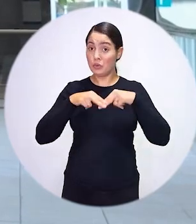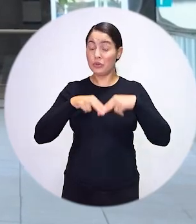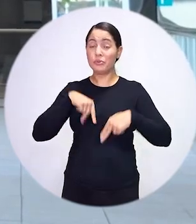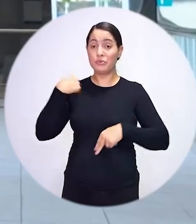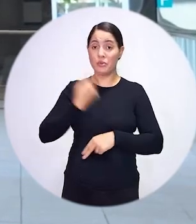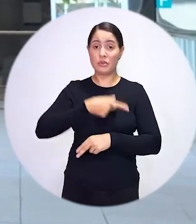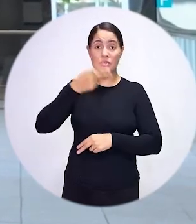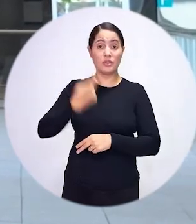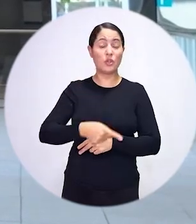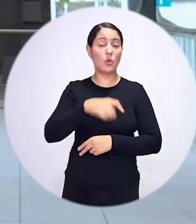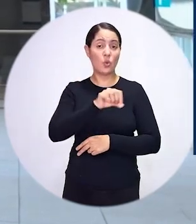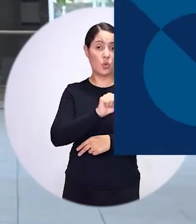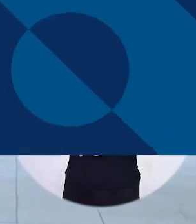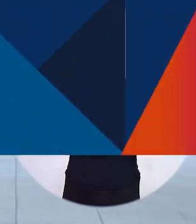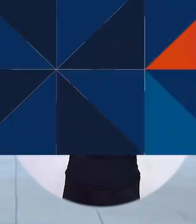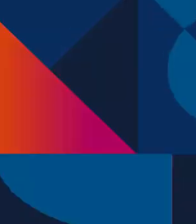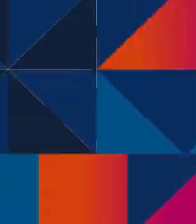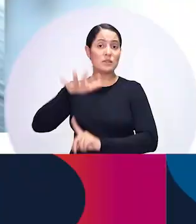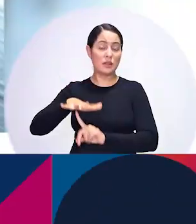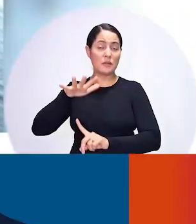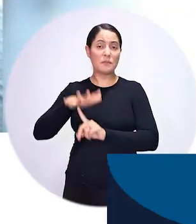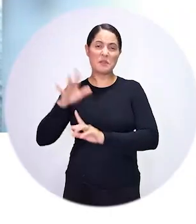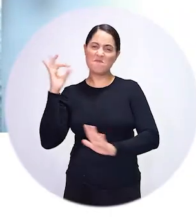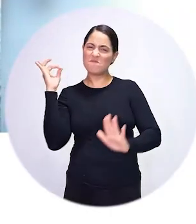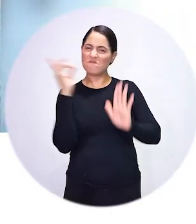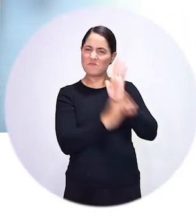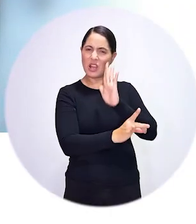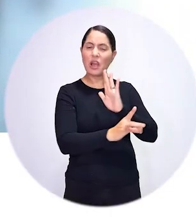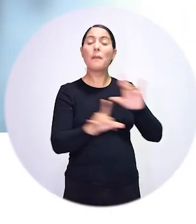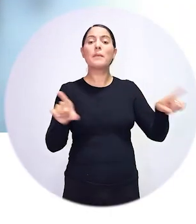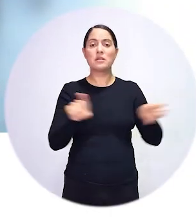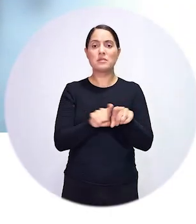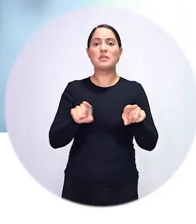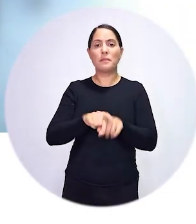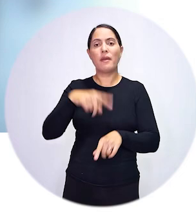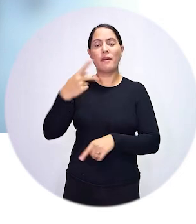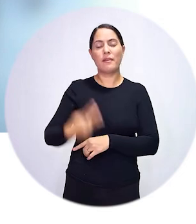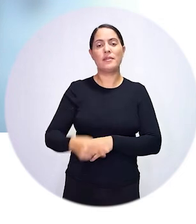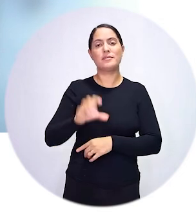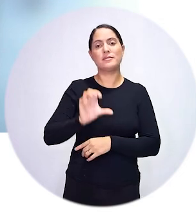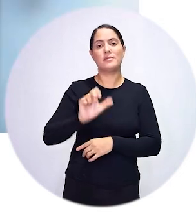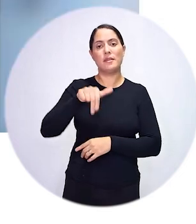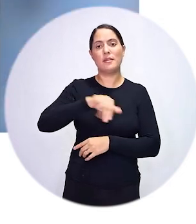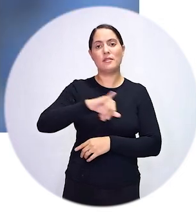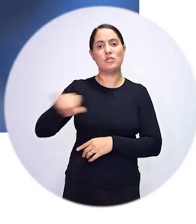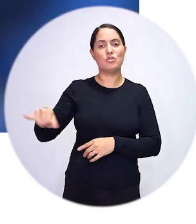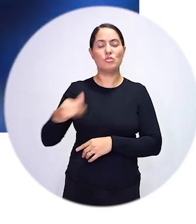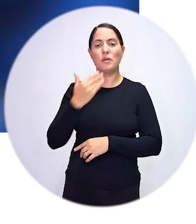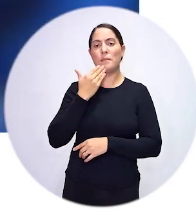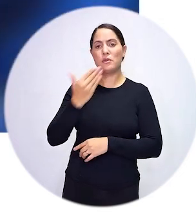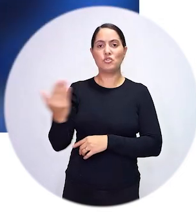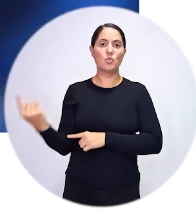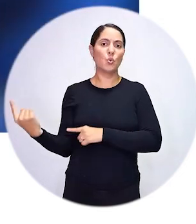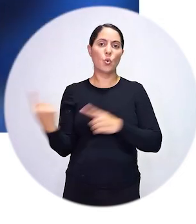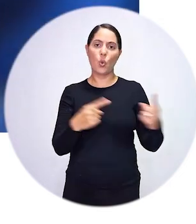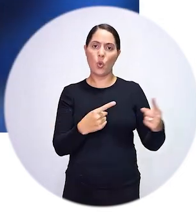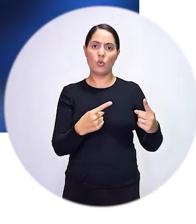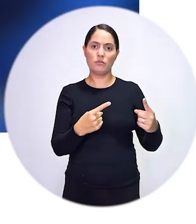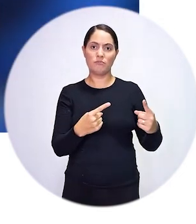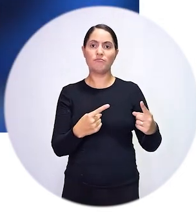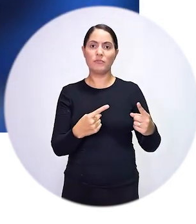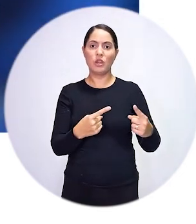locais e assim por diante. Diante disso, a OAB Paraná, além do repúdio, também protocolizou aqui no CNJ